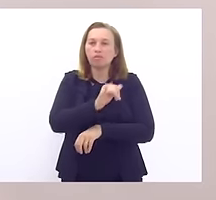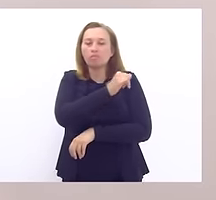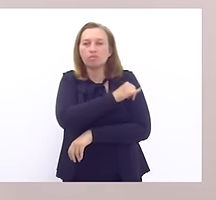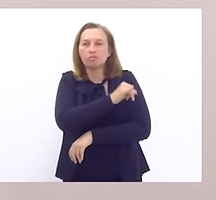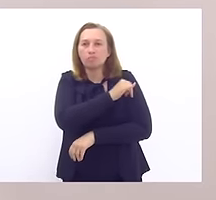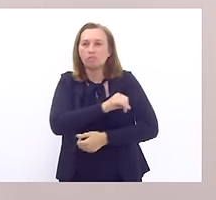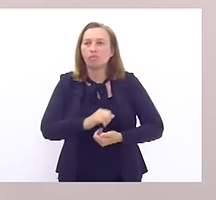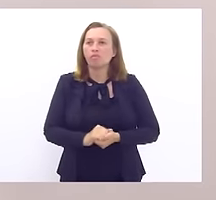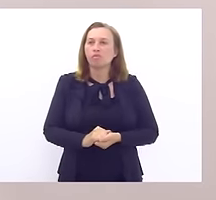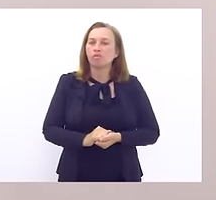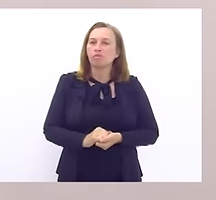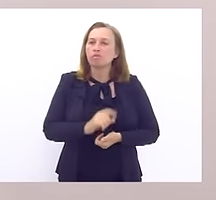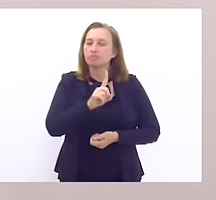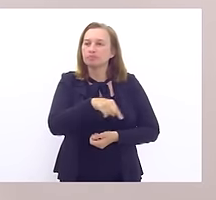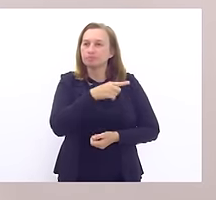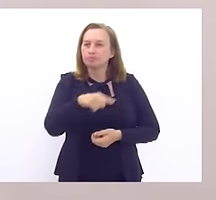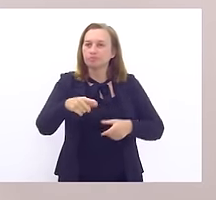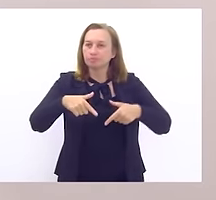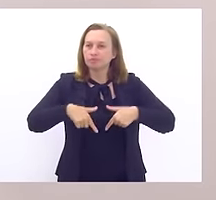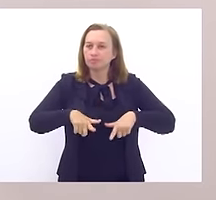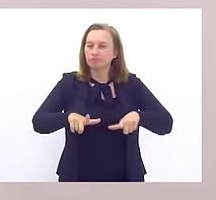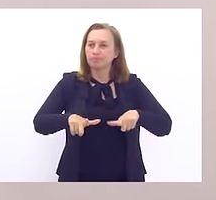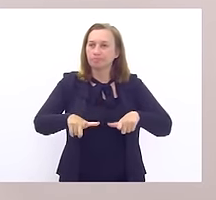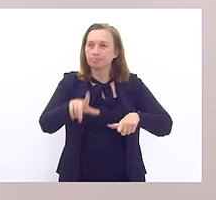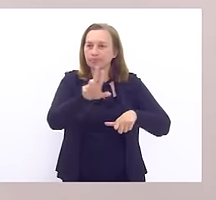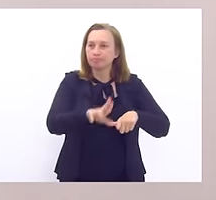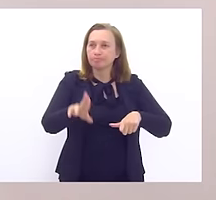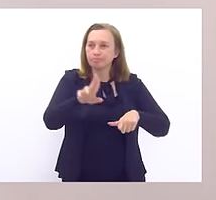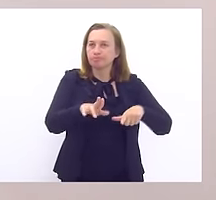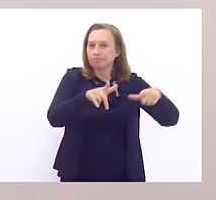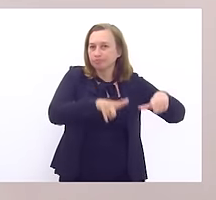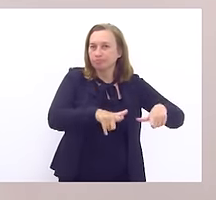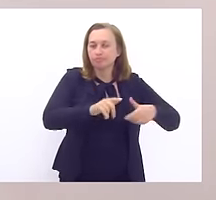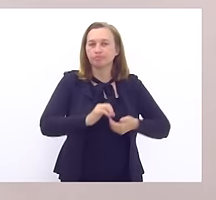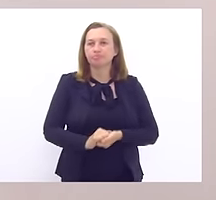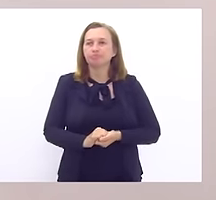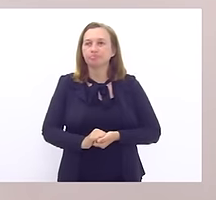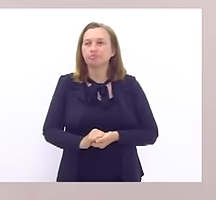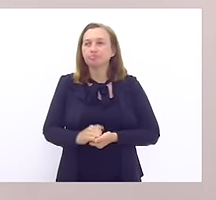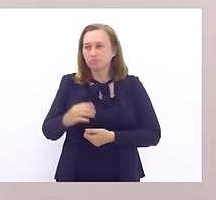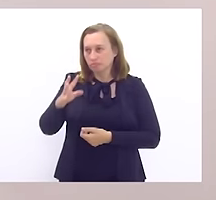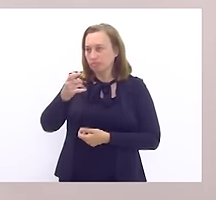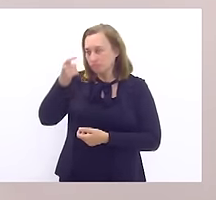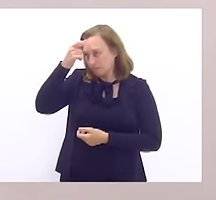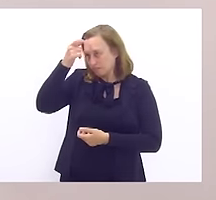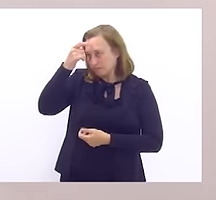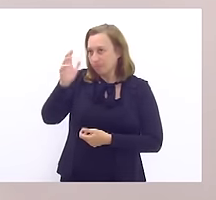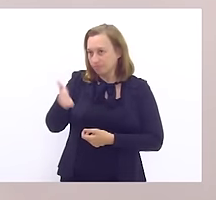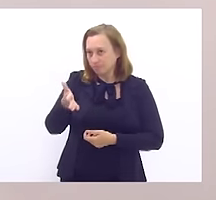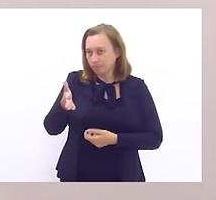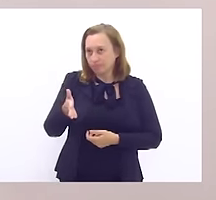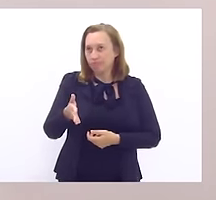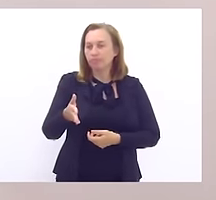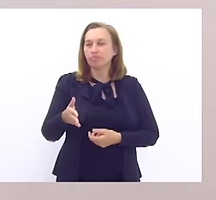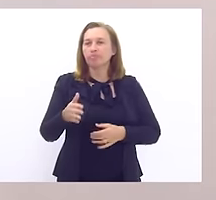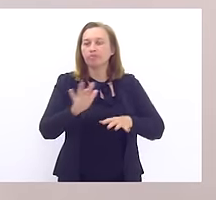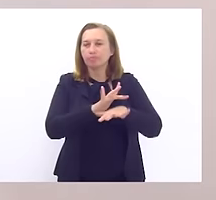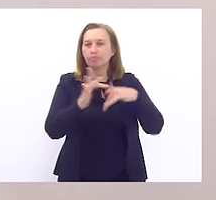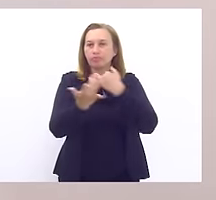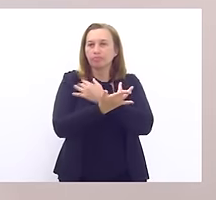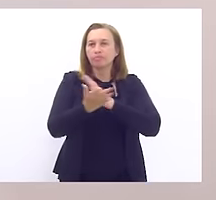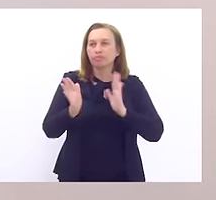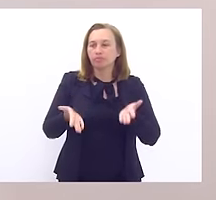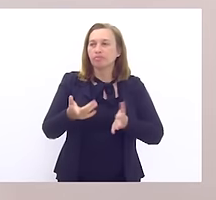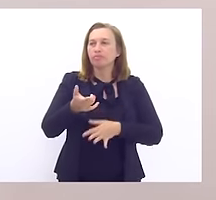o certificado de autorização para a utilização daquele espaço a senhora tá ciente disso agora soube pelas redes sociais agora a senhora